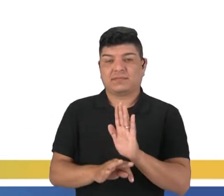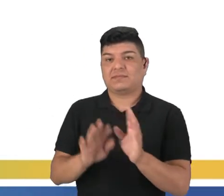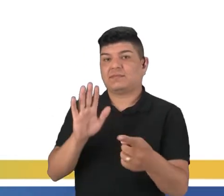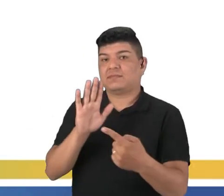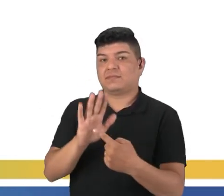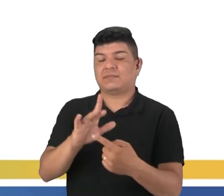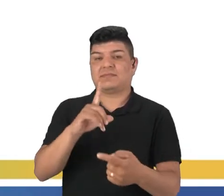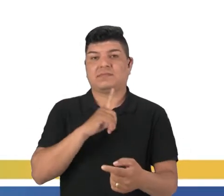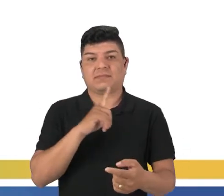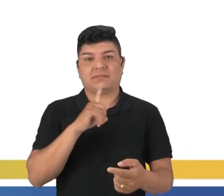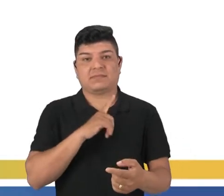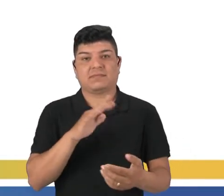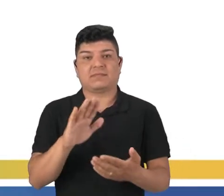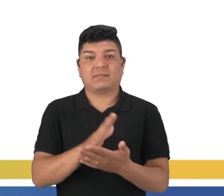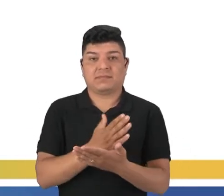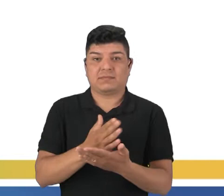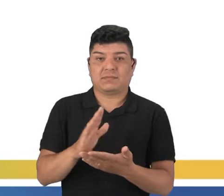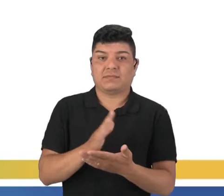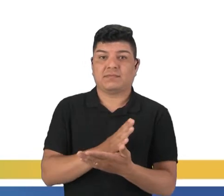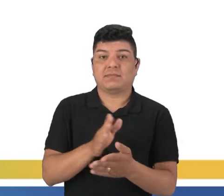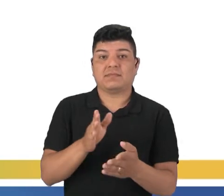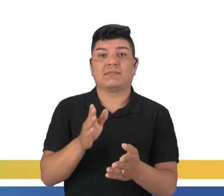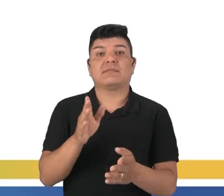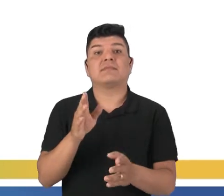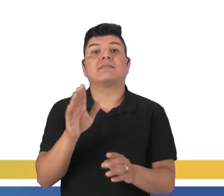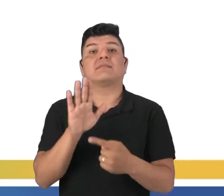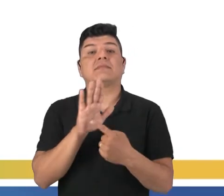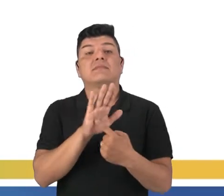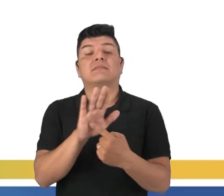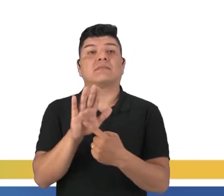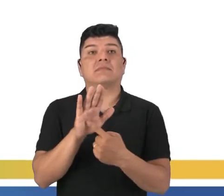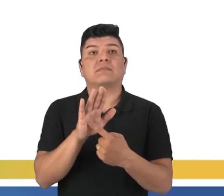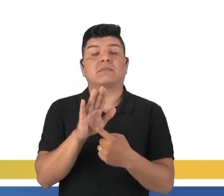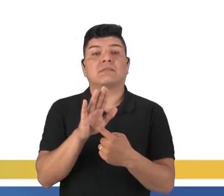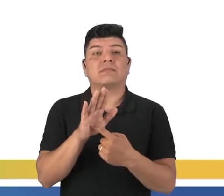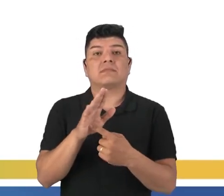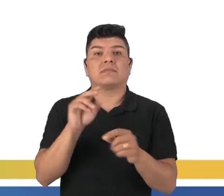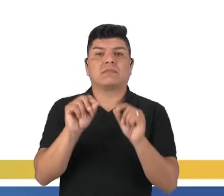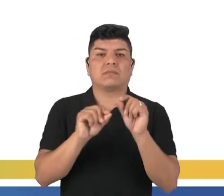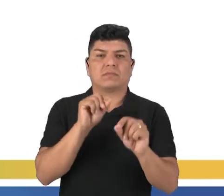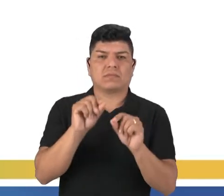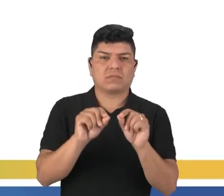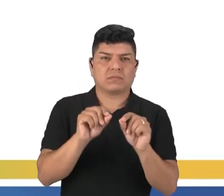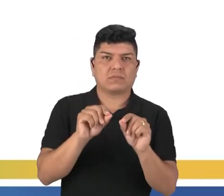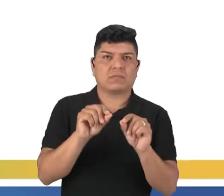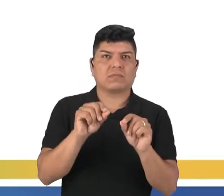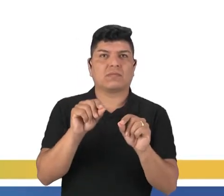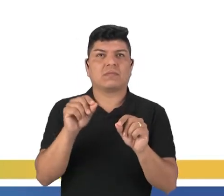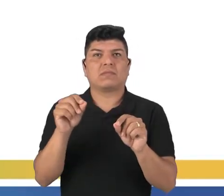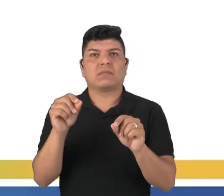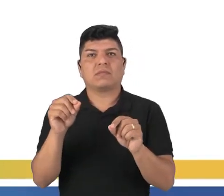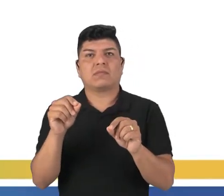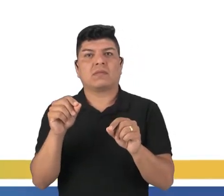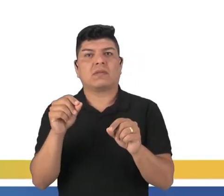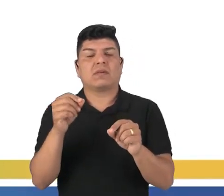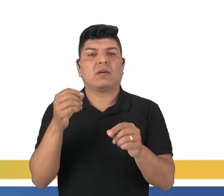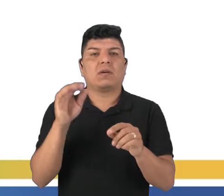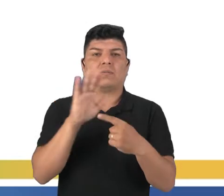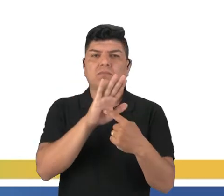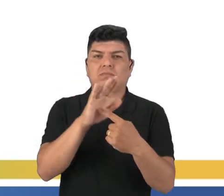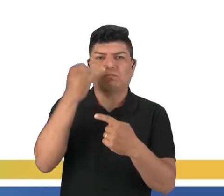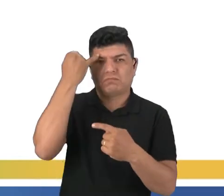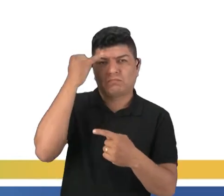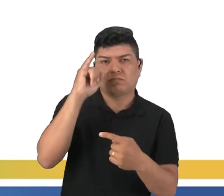também trazem ali referências, tá? Ou seja, ele vai pegar referências para embasar ali a